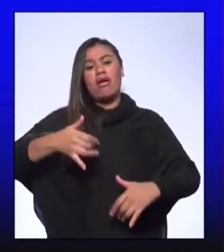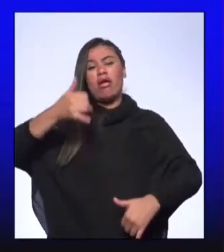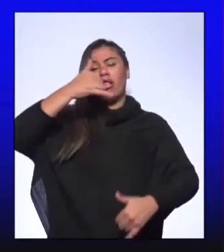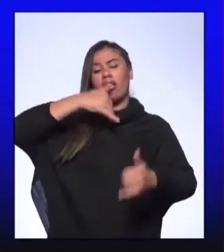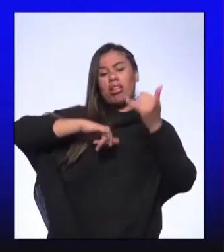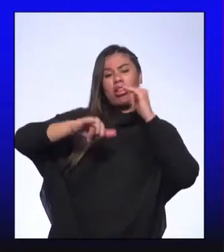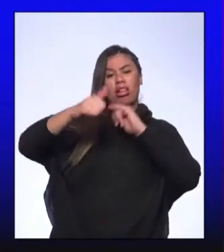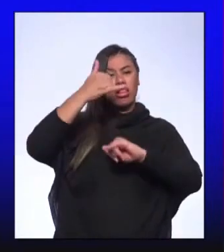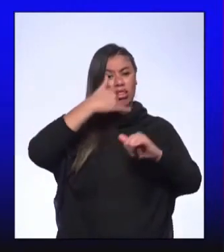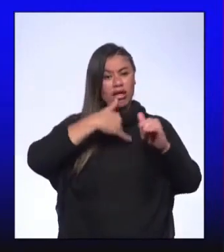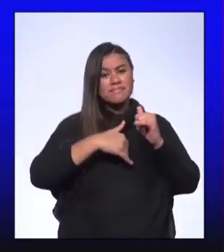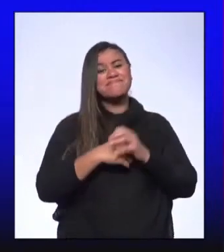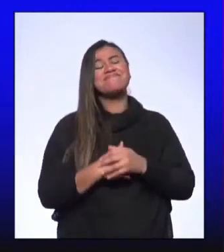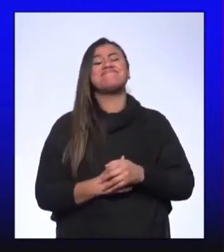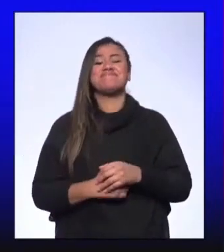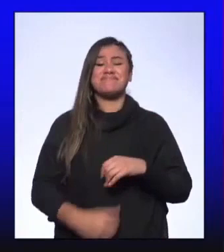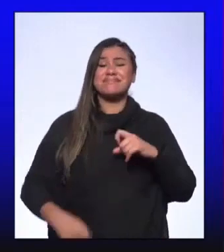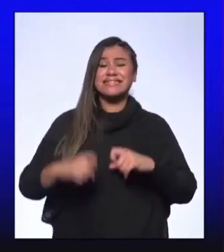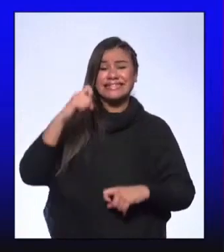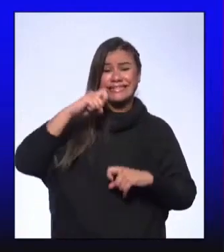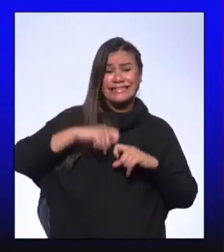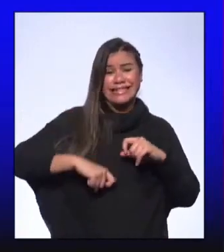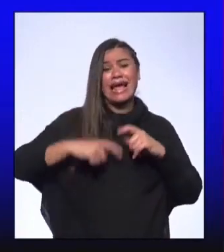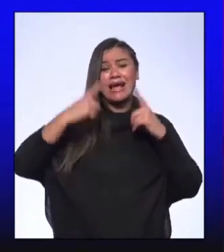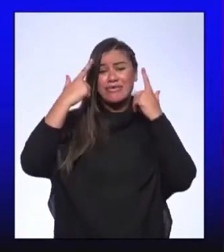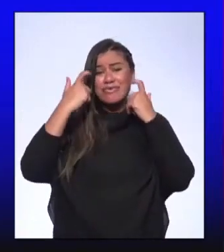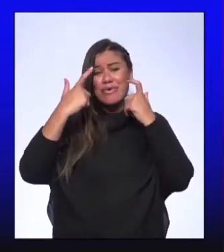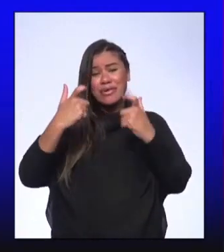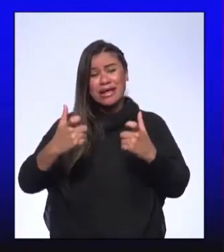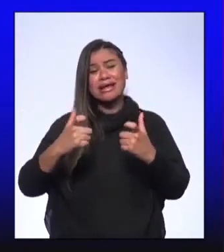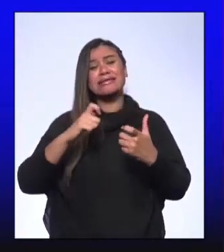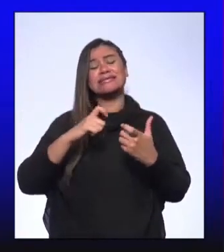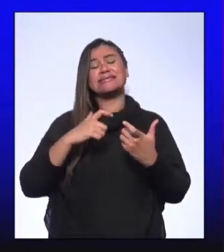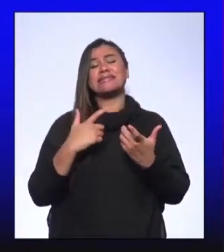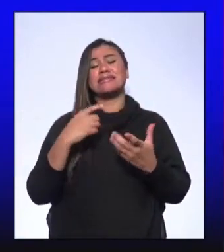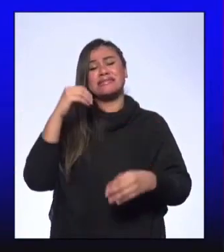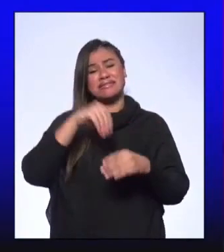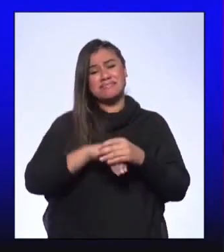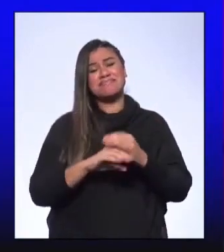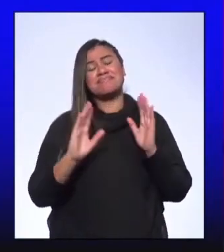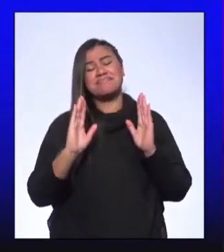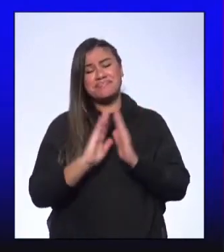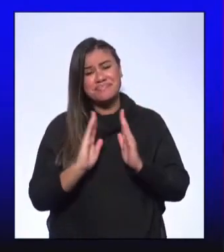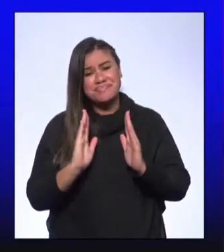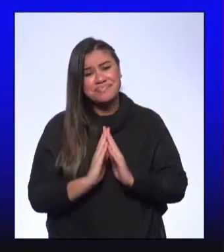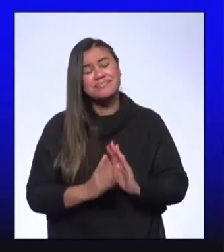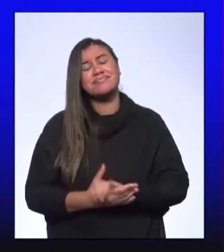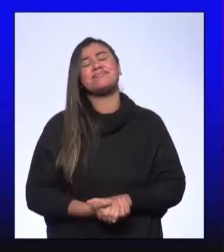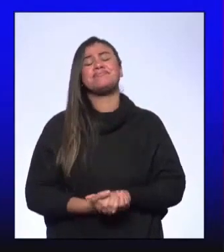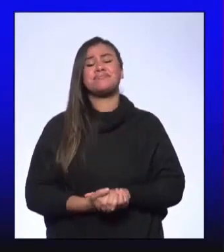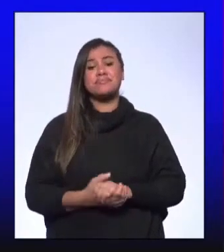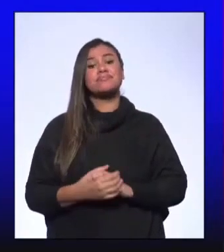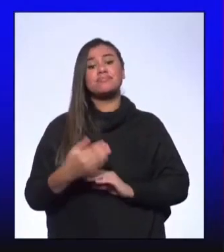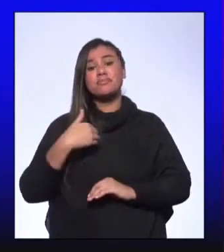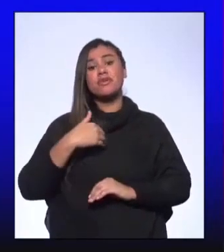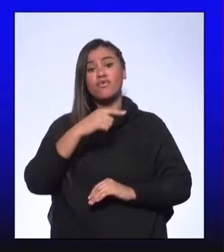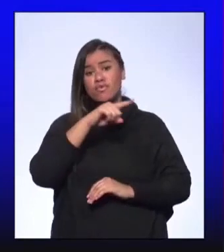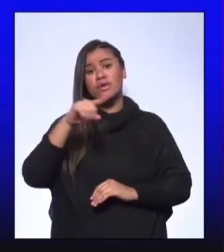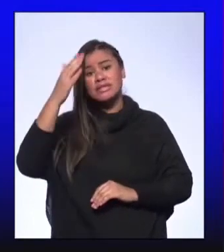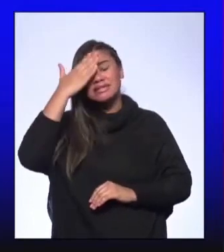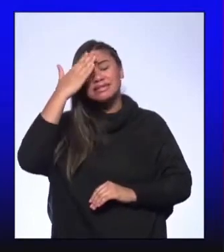de abuso sexual e de violência doméstica. Eu sei que vocês sabem, porque tanto